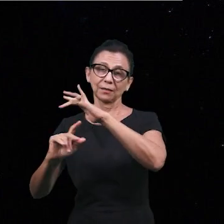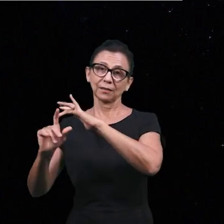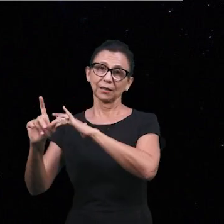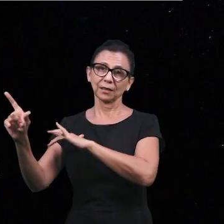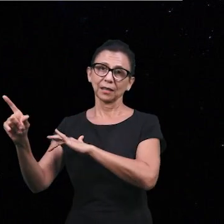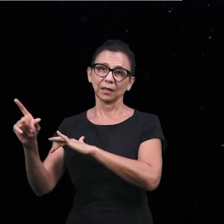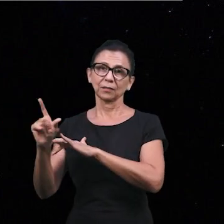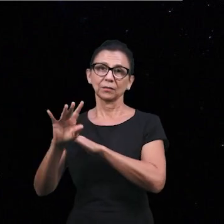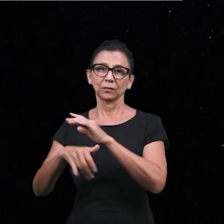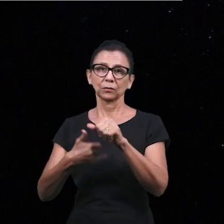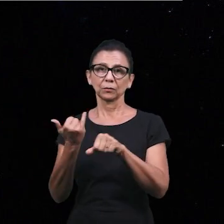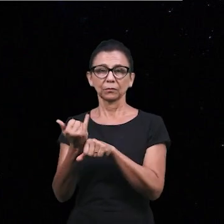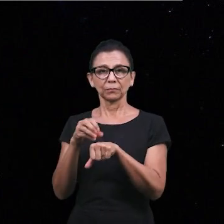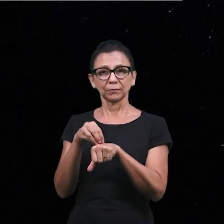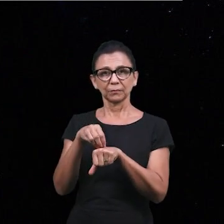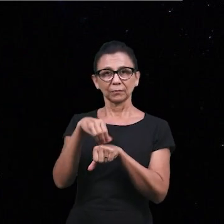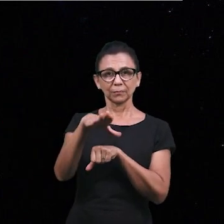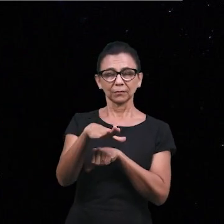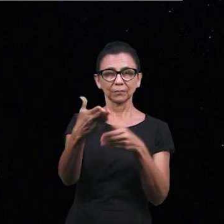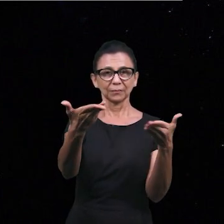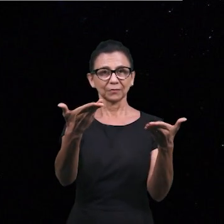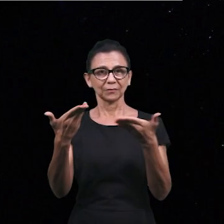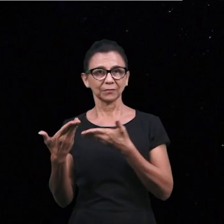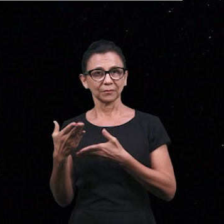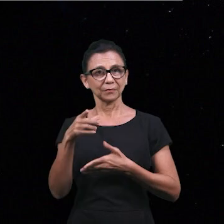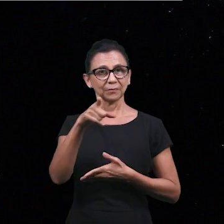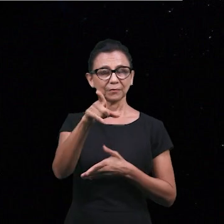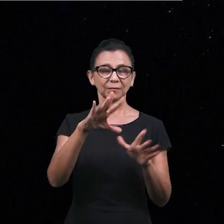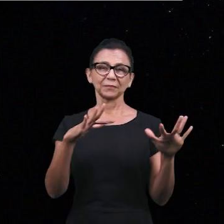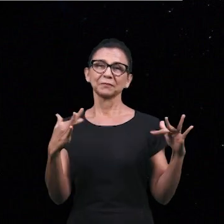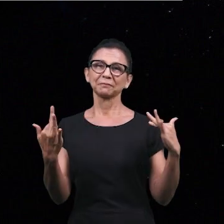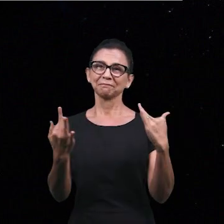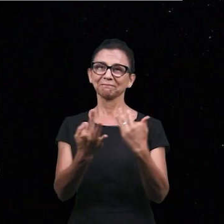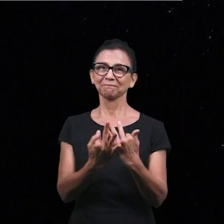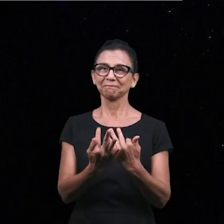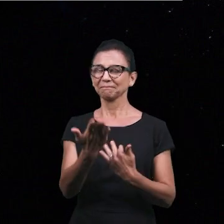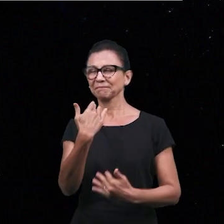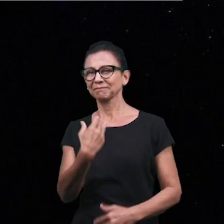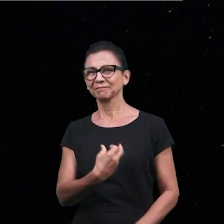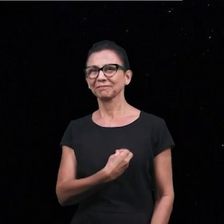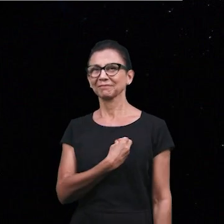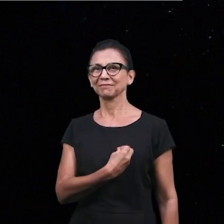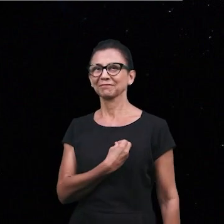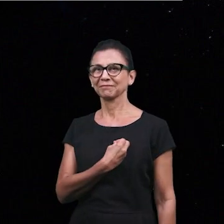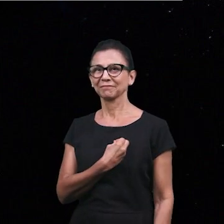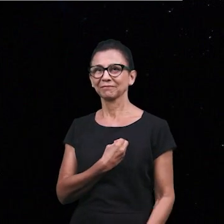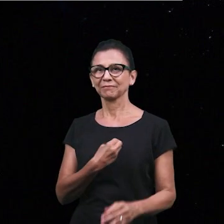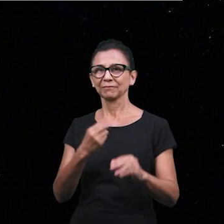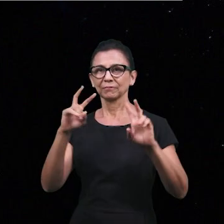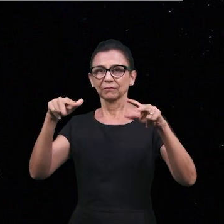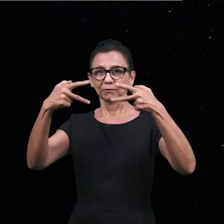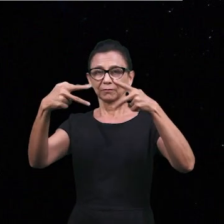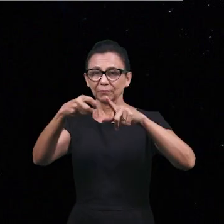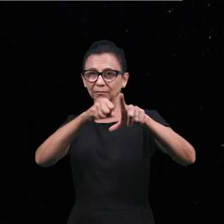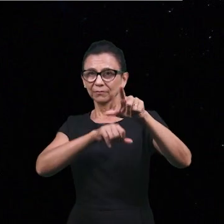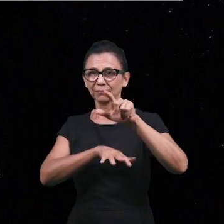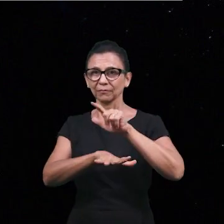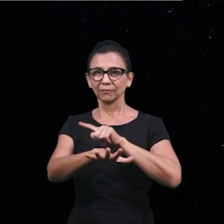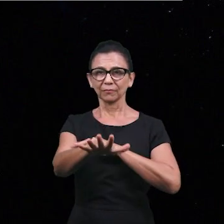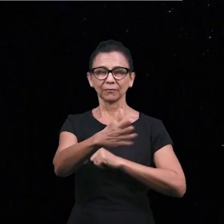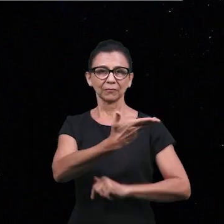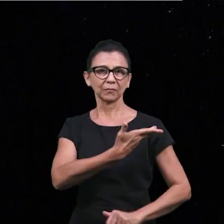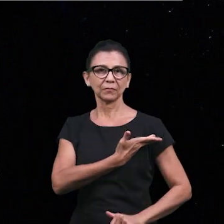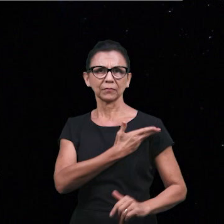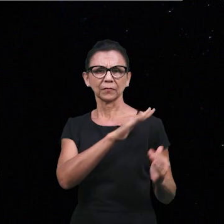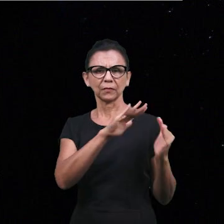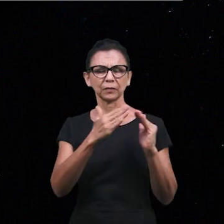Eterno, transmitido por esse canal. Convidamos você e sua família para participarem. Compartilhe esse link, passe para